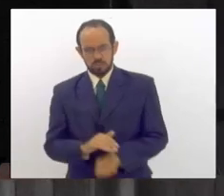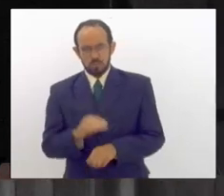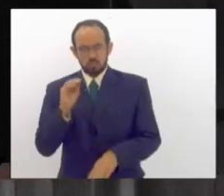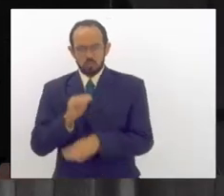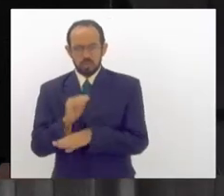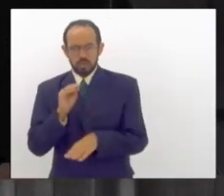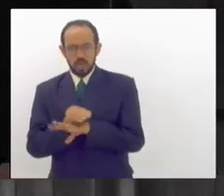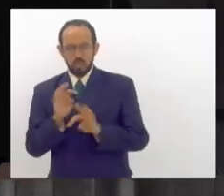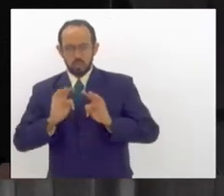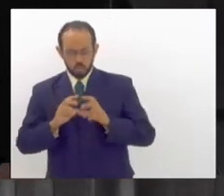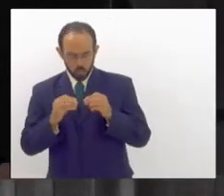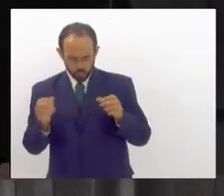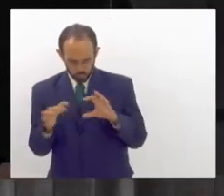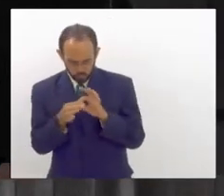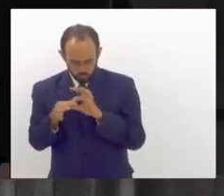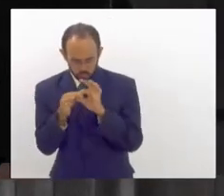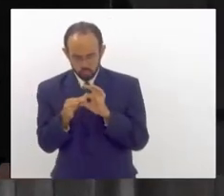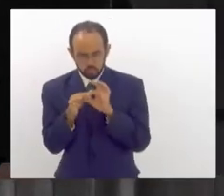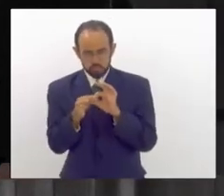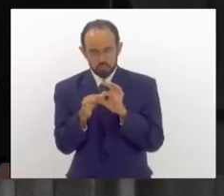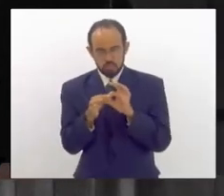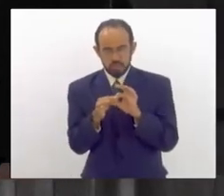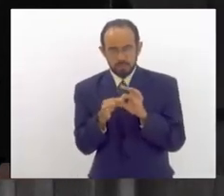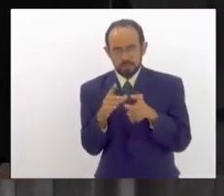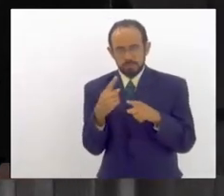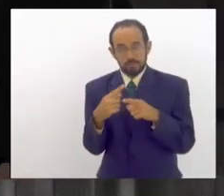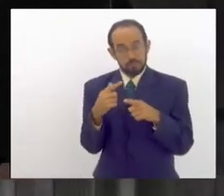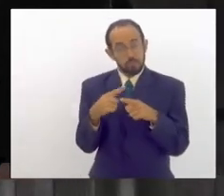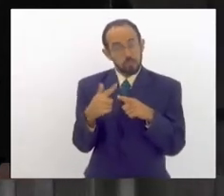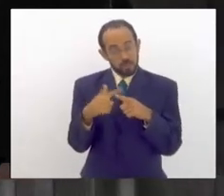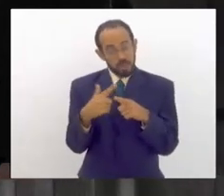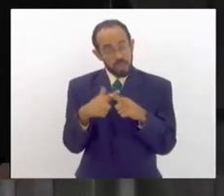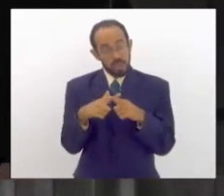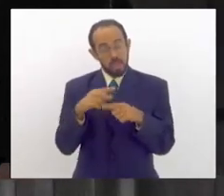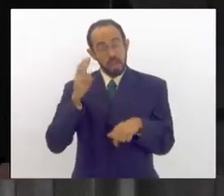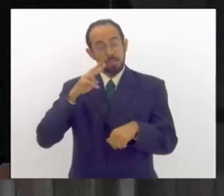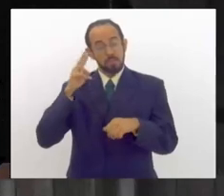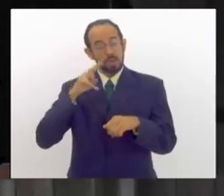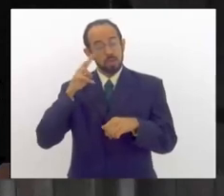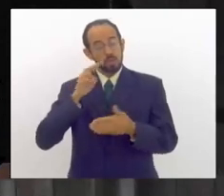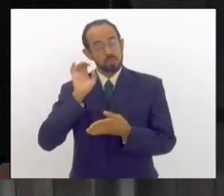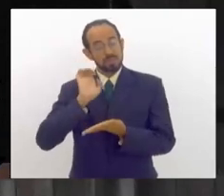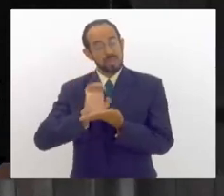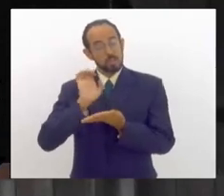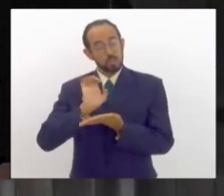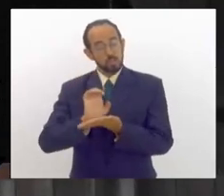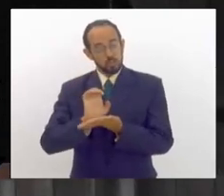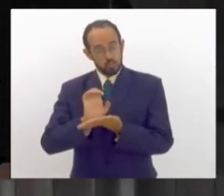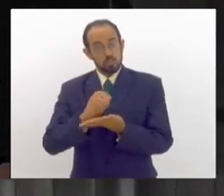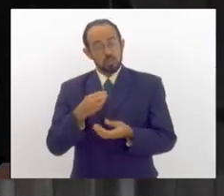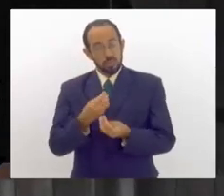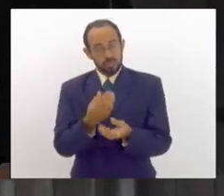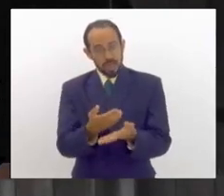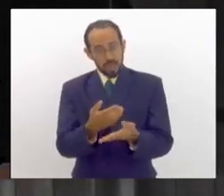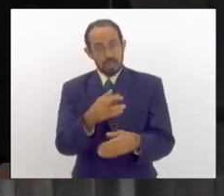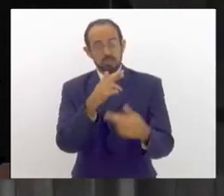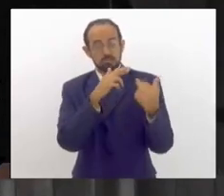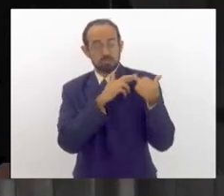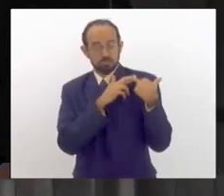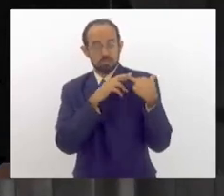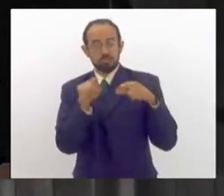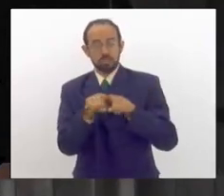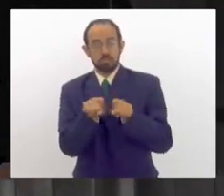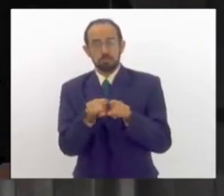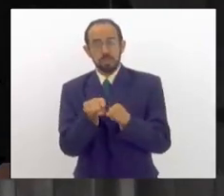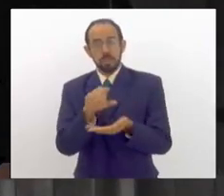junto. Lembrando que o Estatuto da Criança e Adolescente traz a responsabilidade, e também a nossa Constituição Federal,